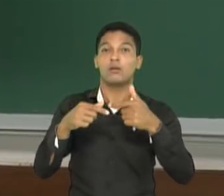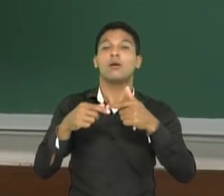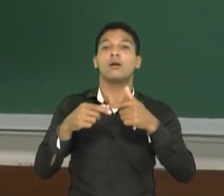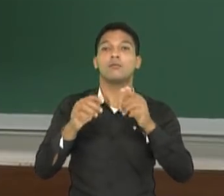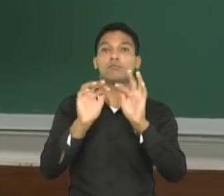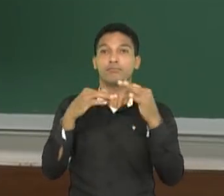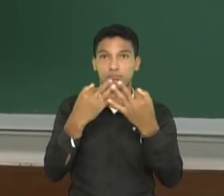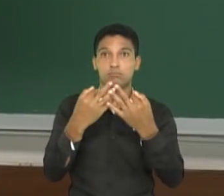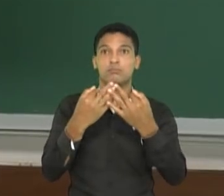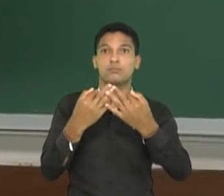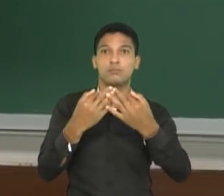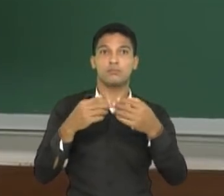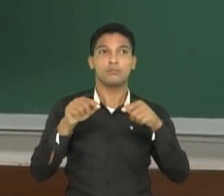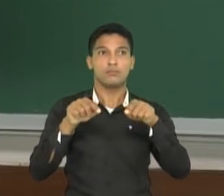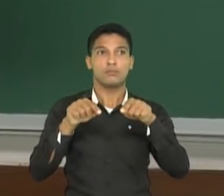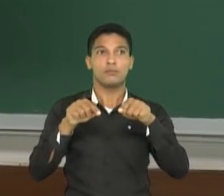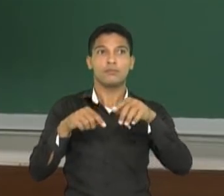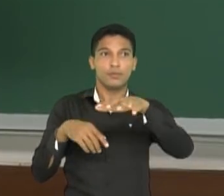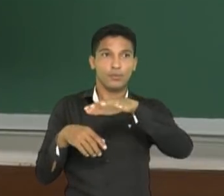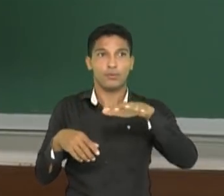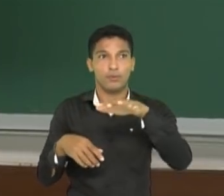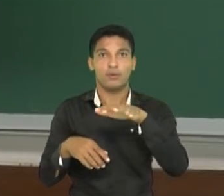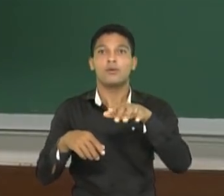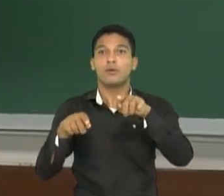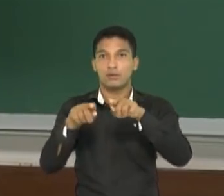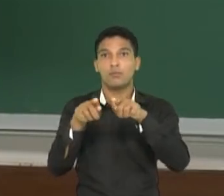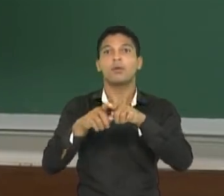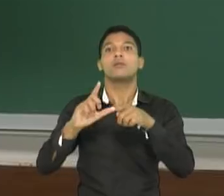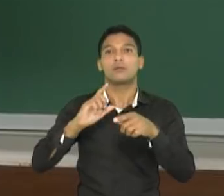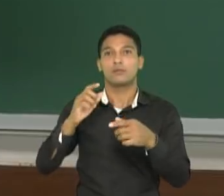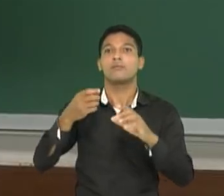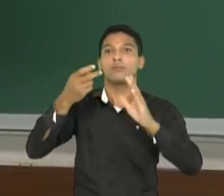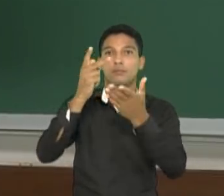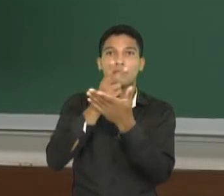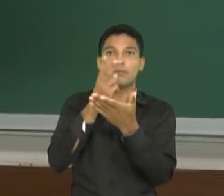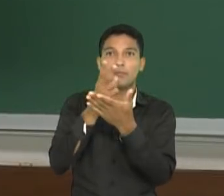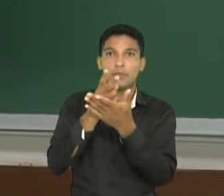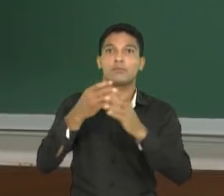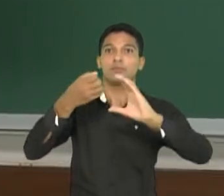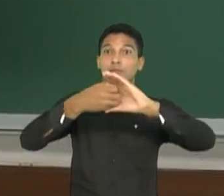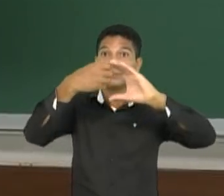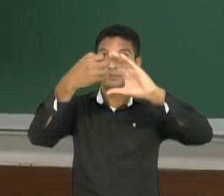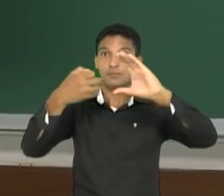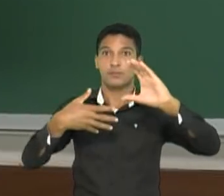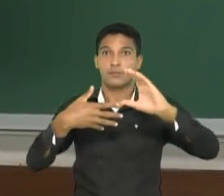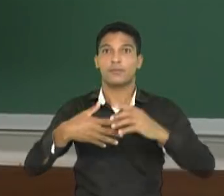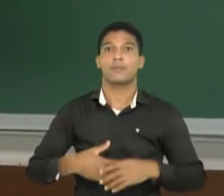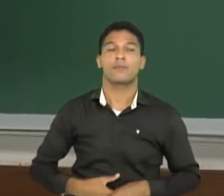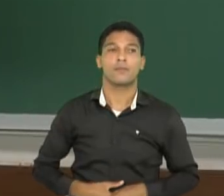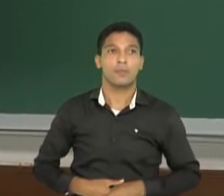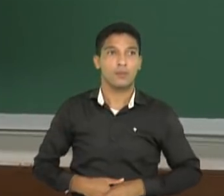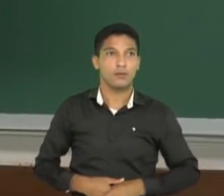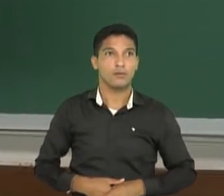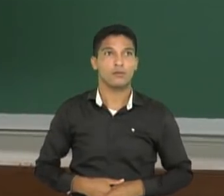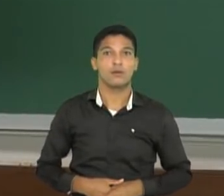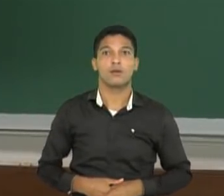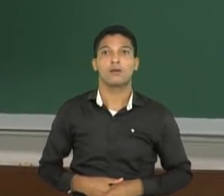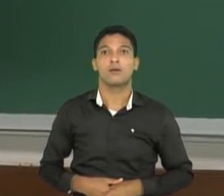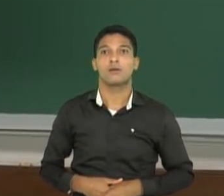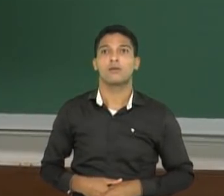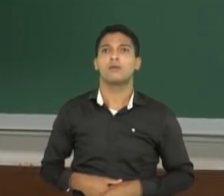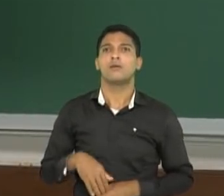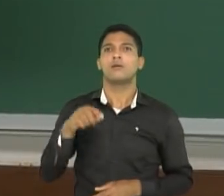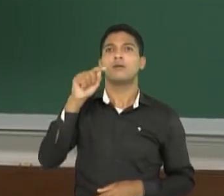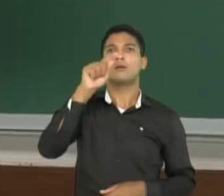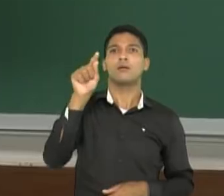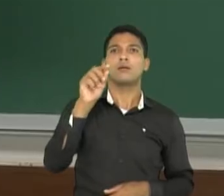técnicas rudimentares. Nesta área nós vamos ter essa mesma característica, certo? E aí, na zona da mata,